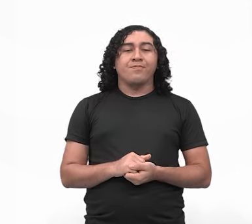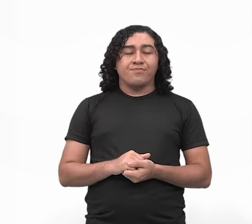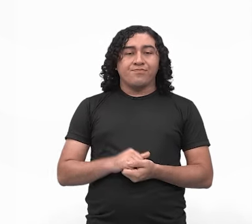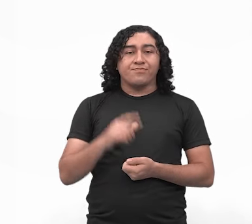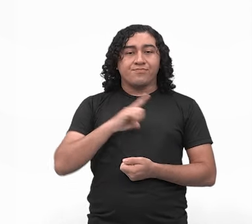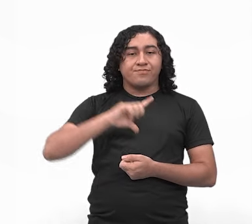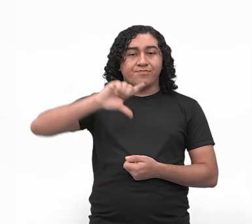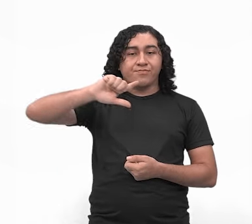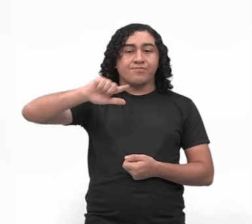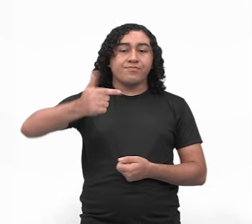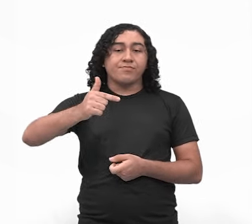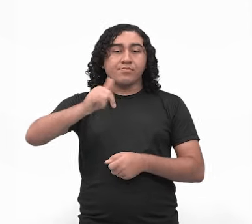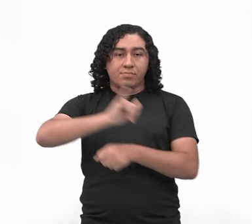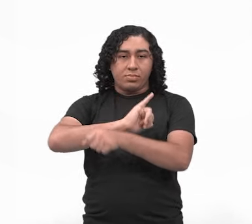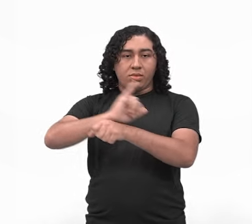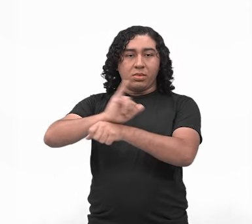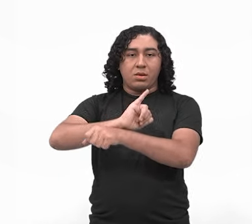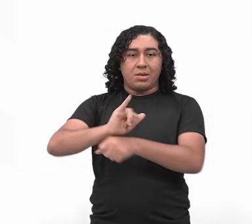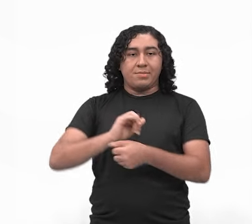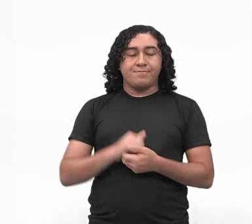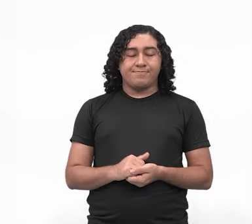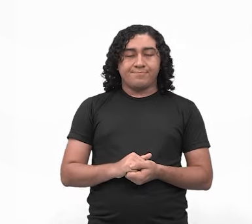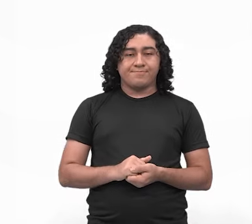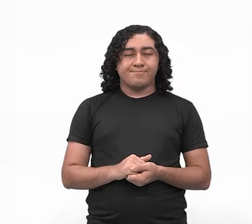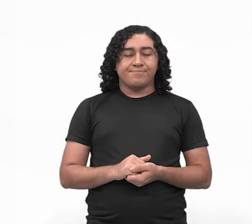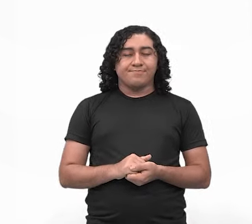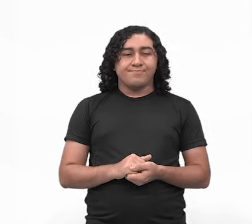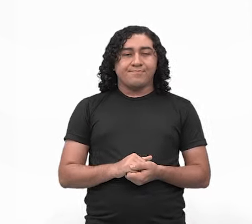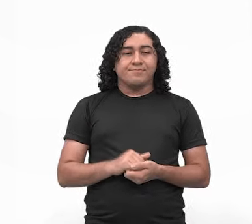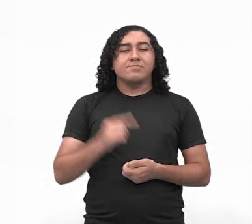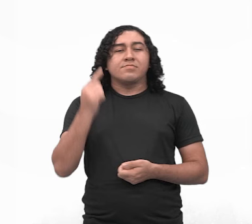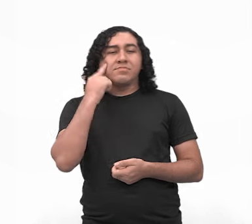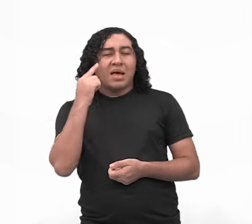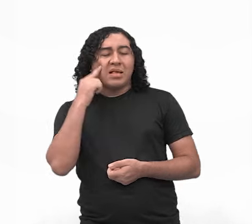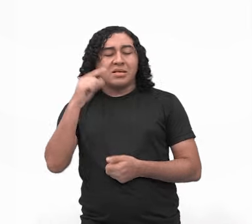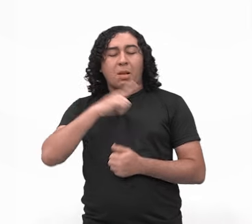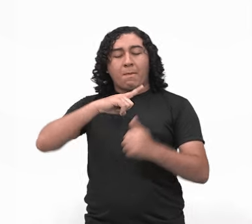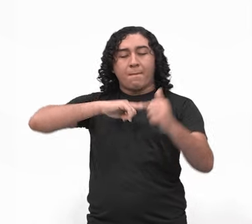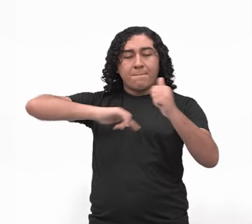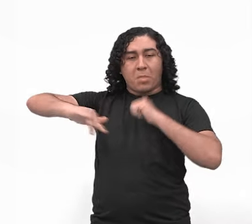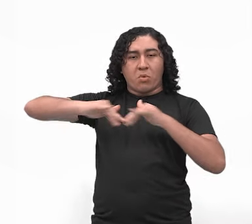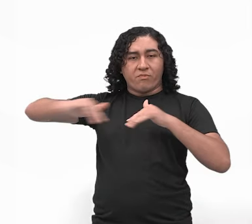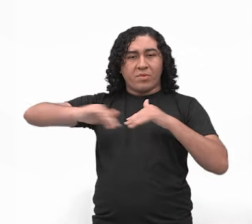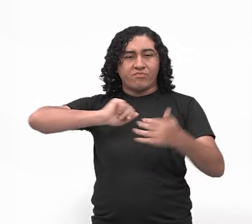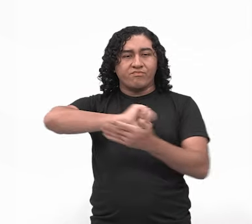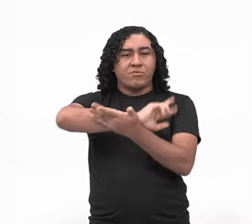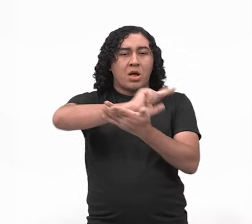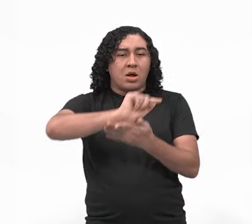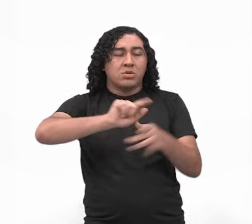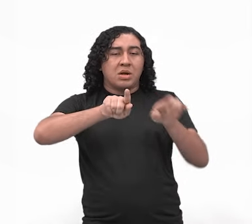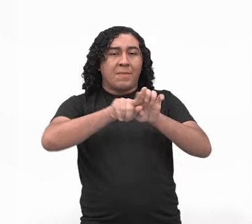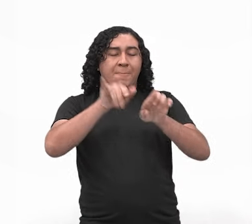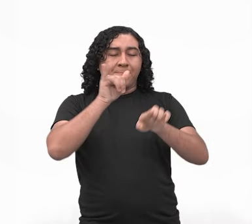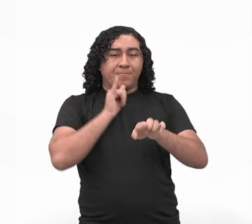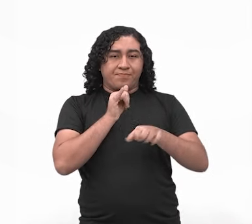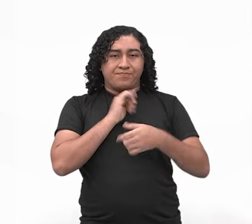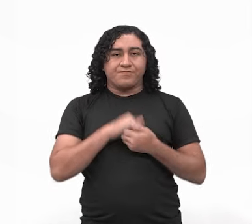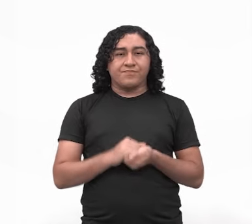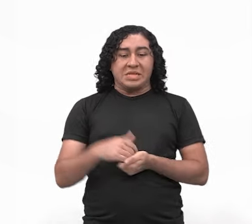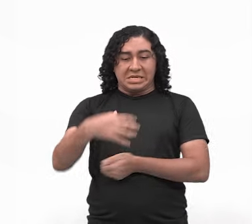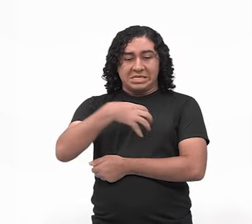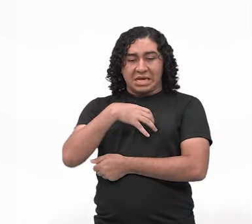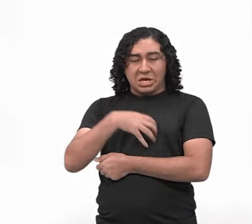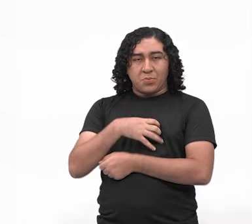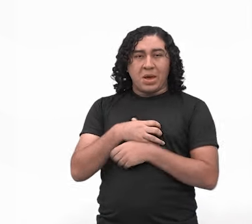outra forma. Ele começa a ter muitos movimentos, né? A questão da dualidade de sentimentos, que eu